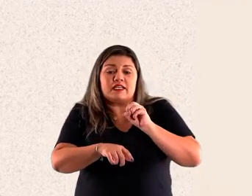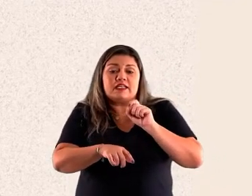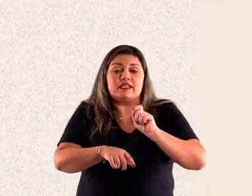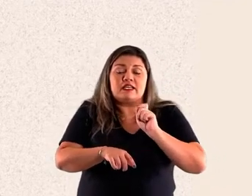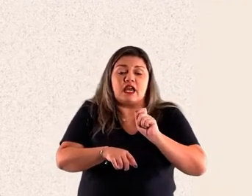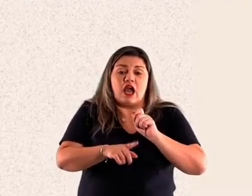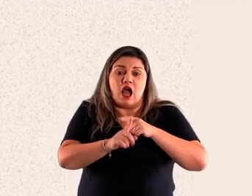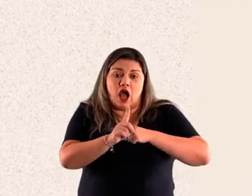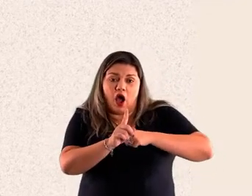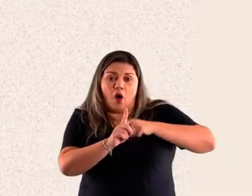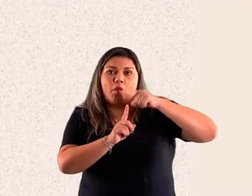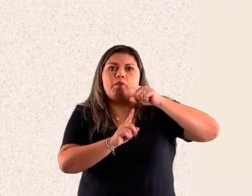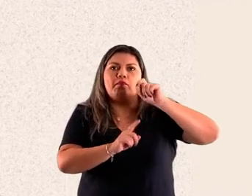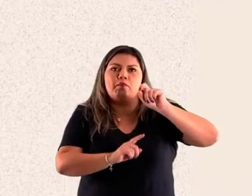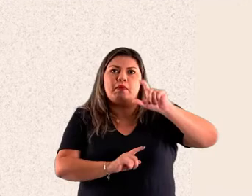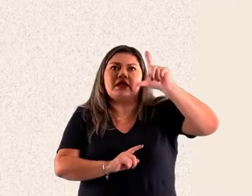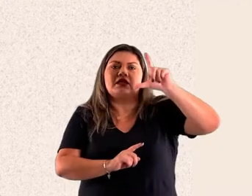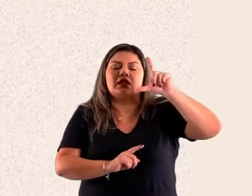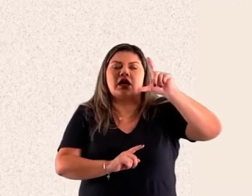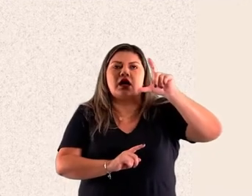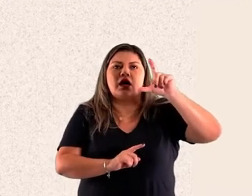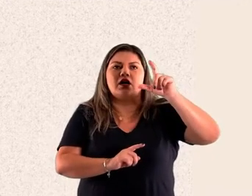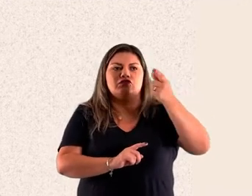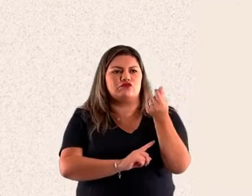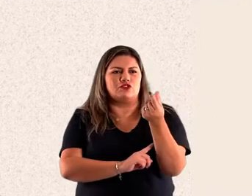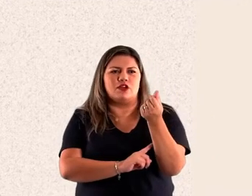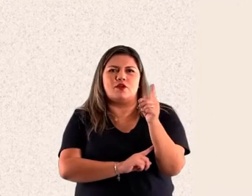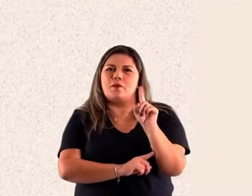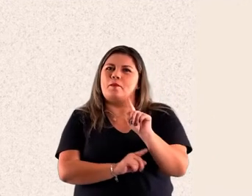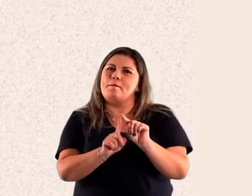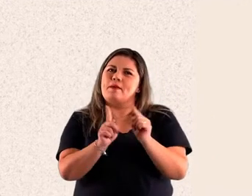fazer para aumentar a nossa felicidade